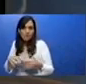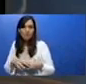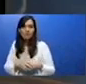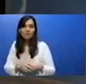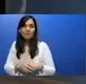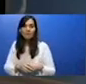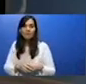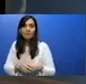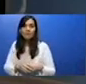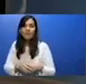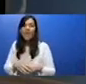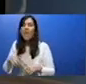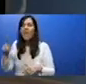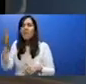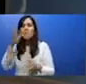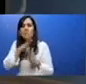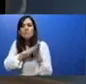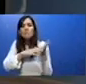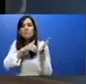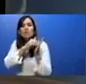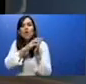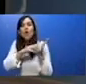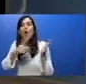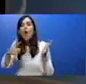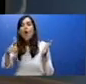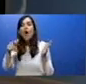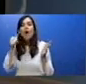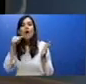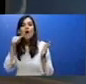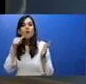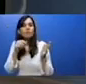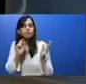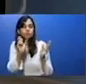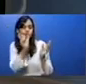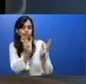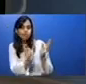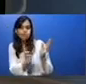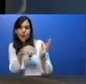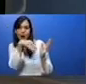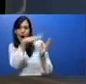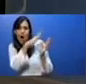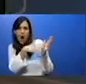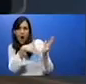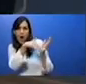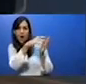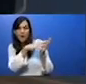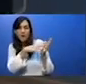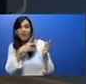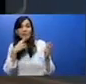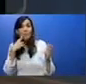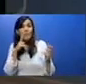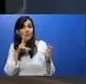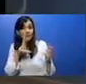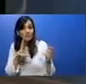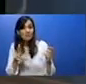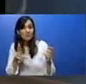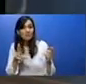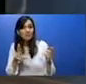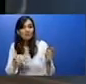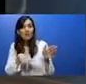Donna Velata, vocês vão ler essa informação aqui do texto, vão responder